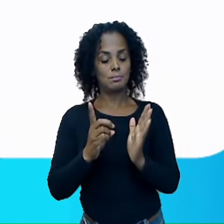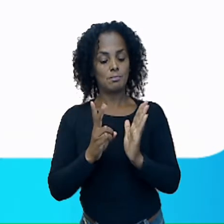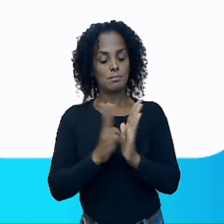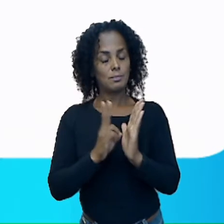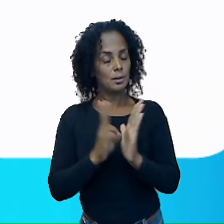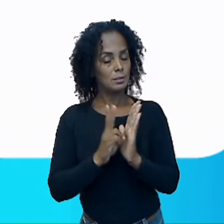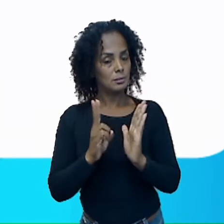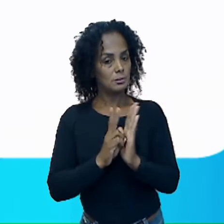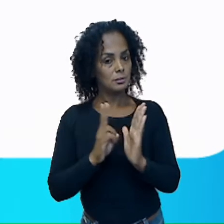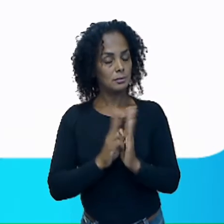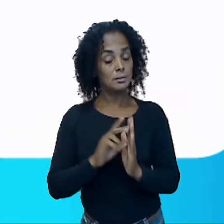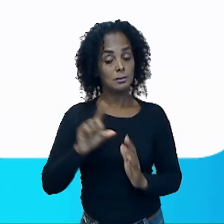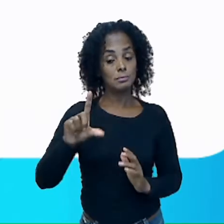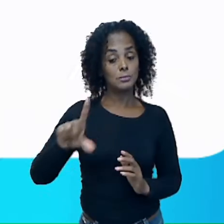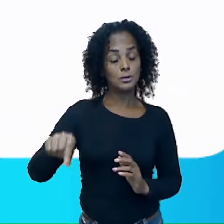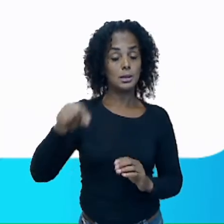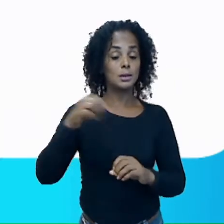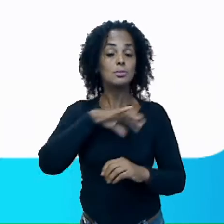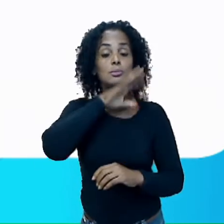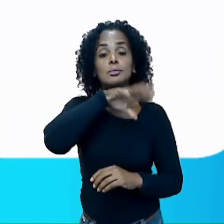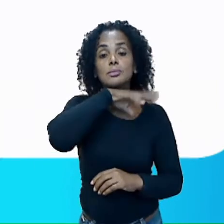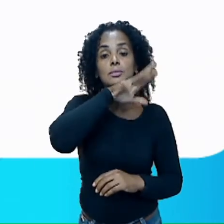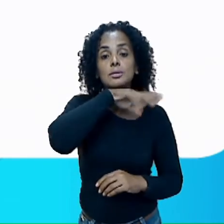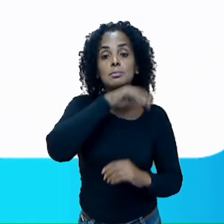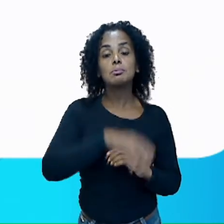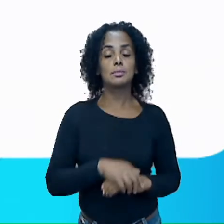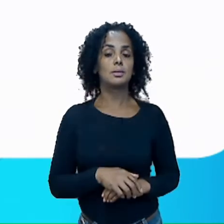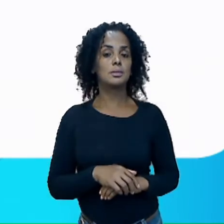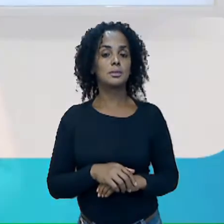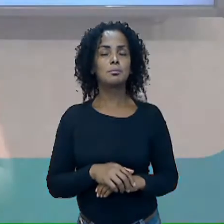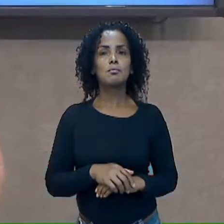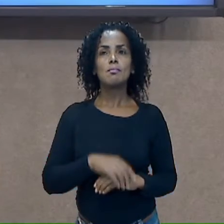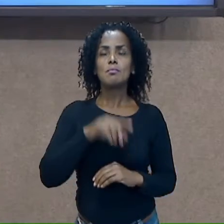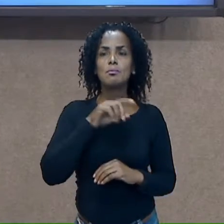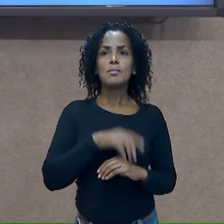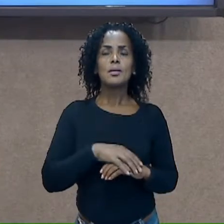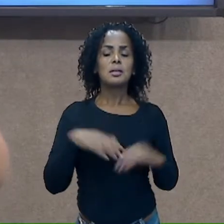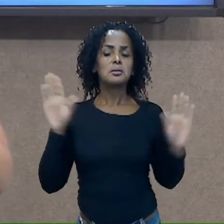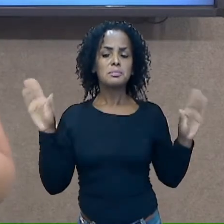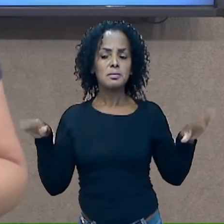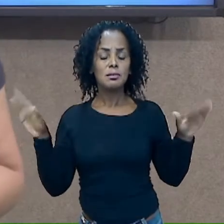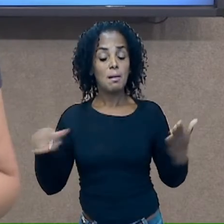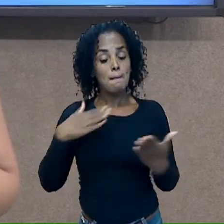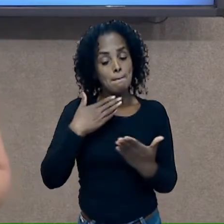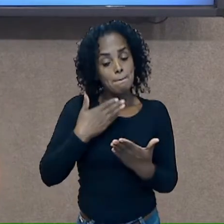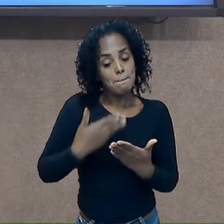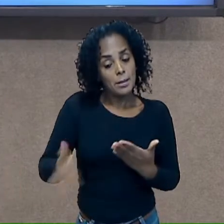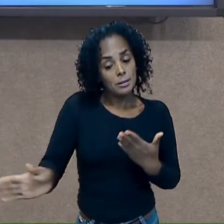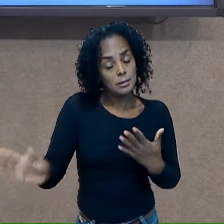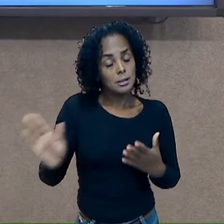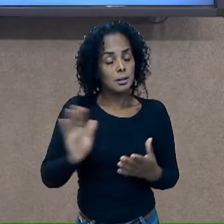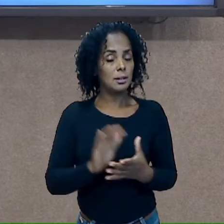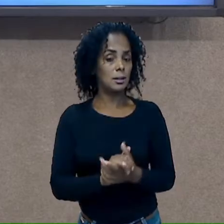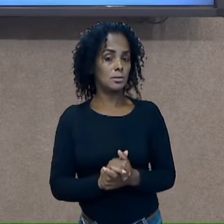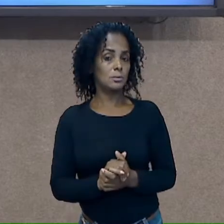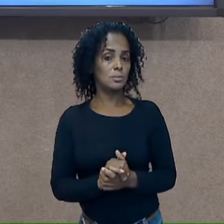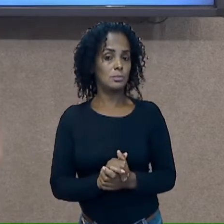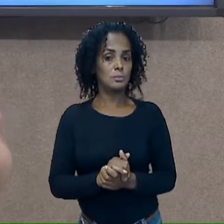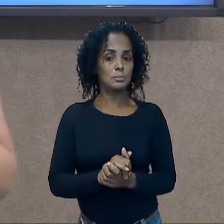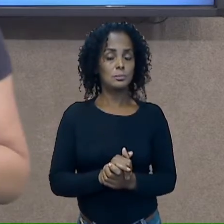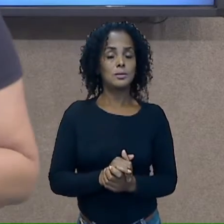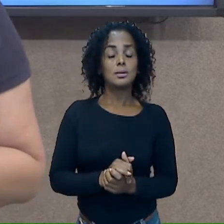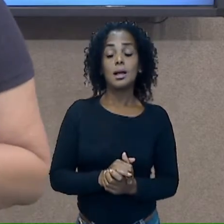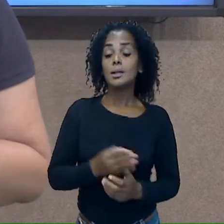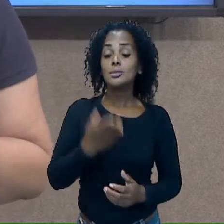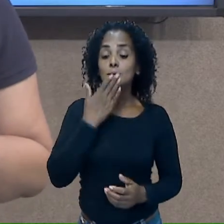ela é tirada dos animais, né? Aquelas que os animais vão perdendo ao longo da sua vida, vão trocando, na verdade, suas plumas, e